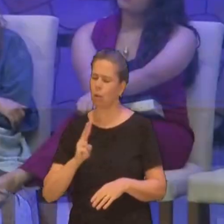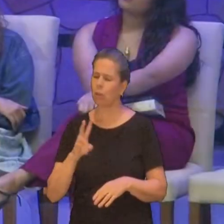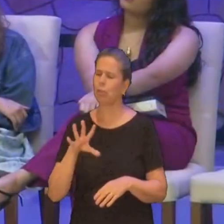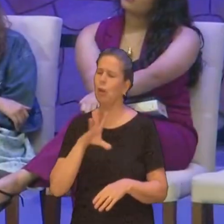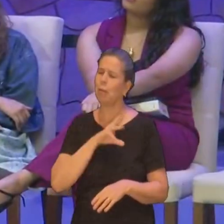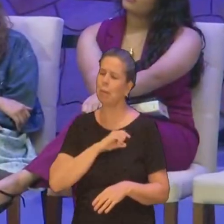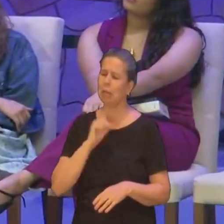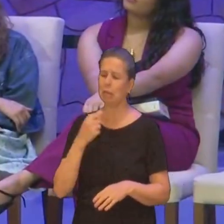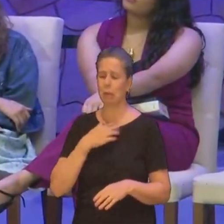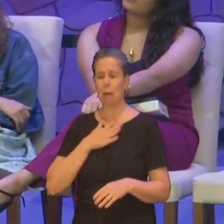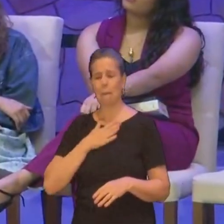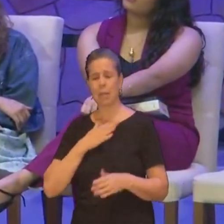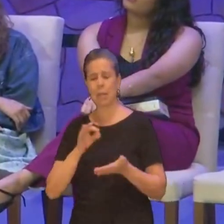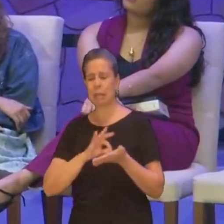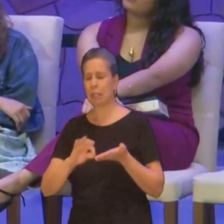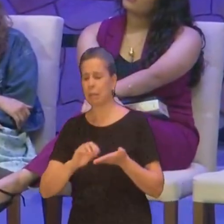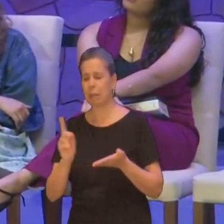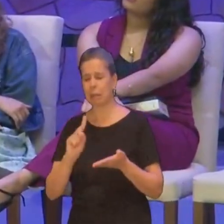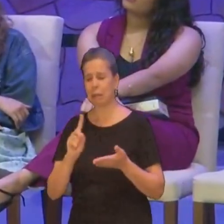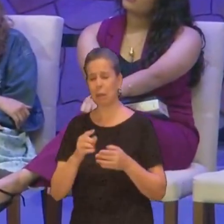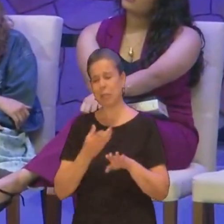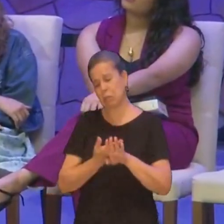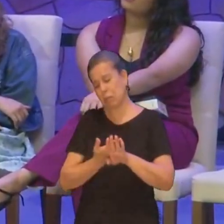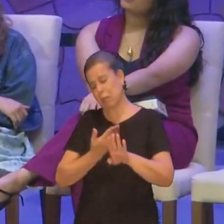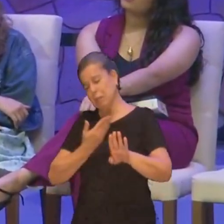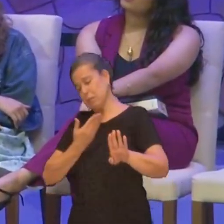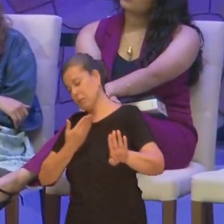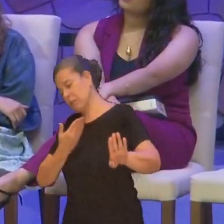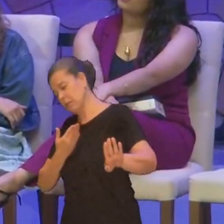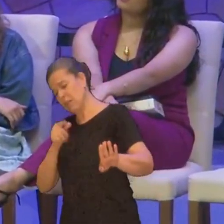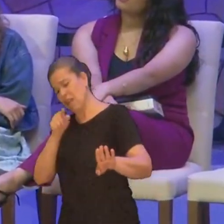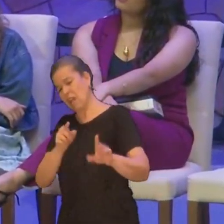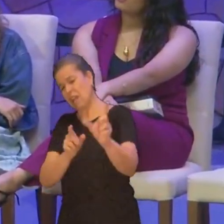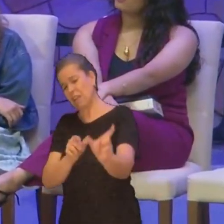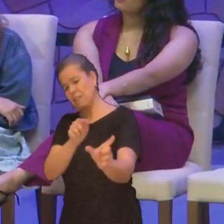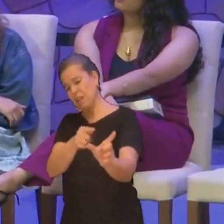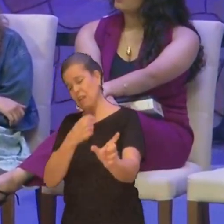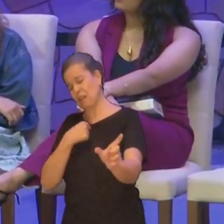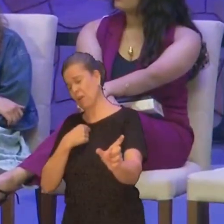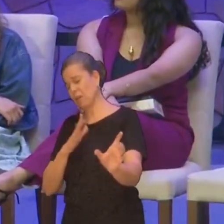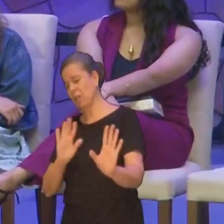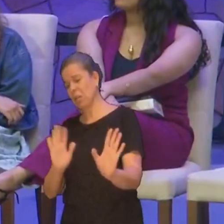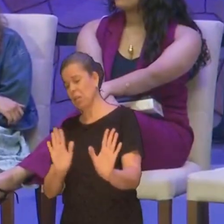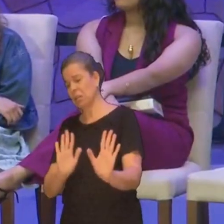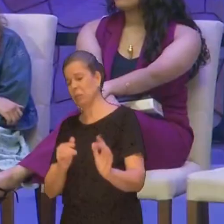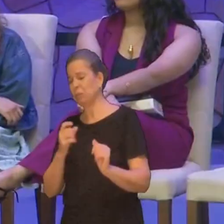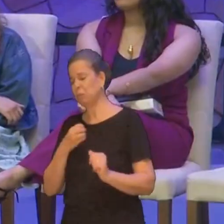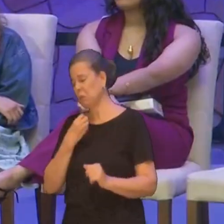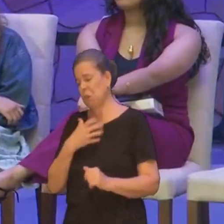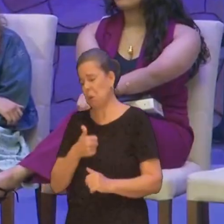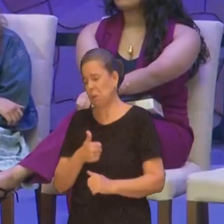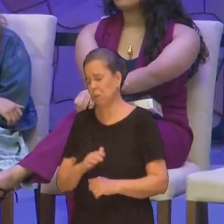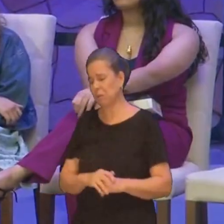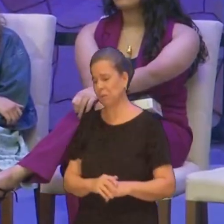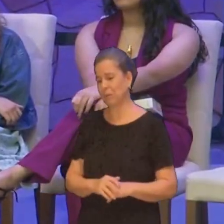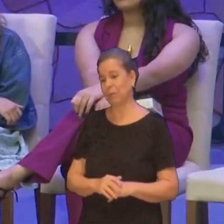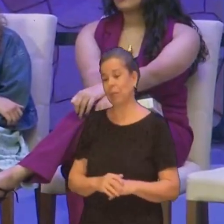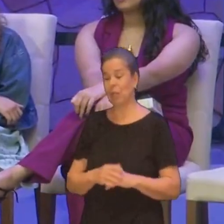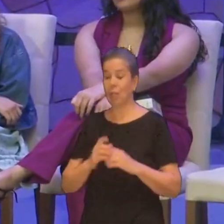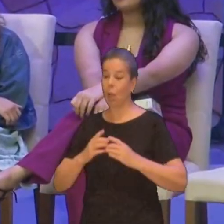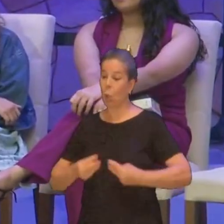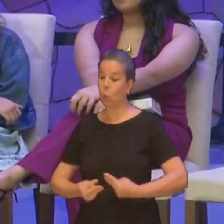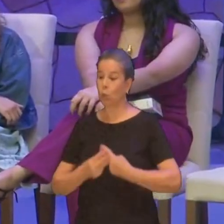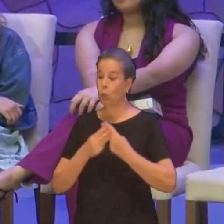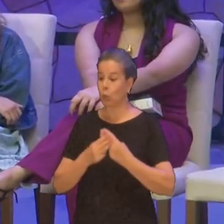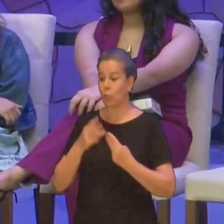não é minha inimiga, eu só quero distância dela, ela no canto dela ou no meu canto. E era desse jeito que os judeus viam os